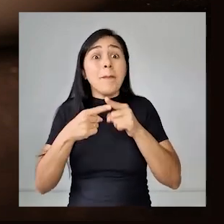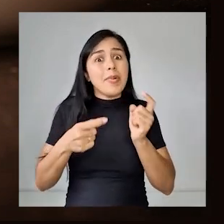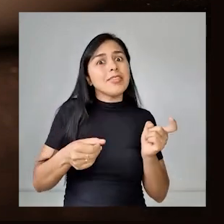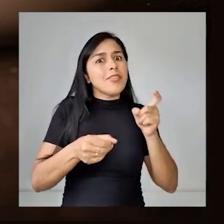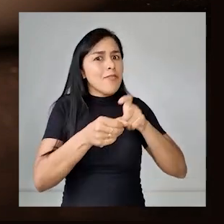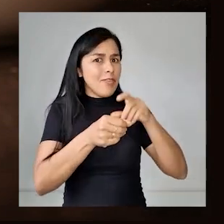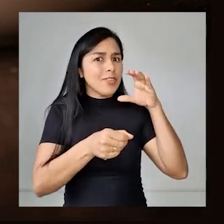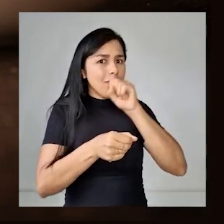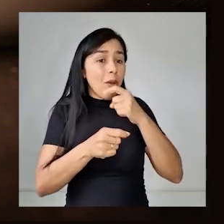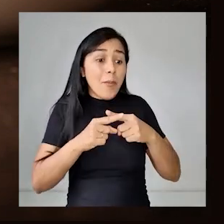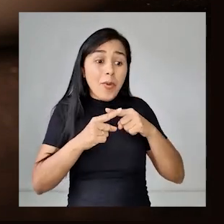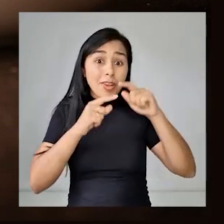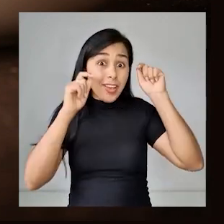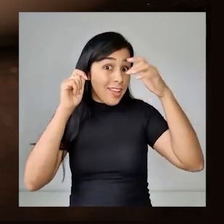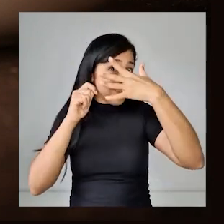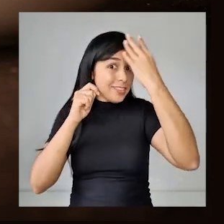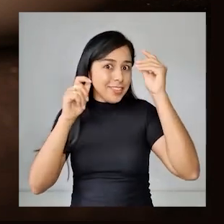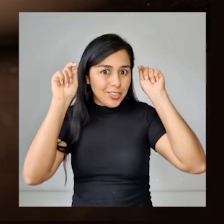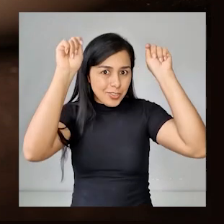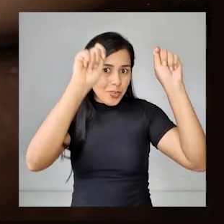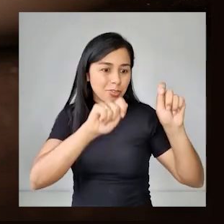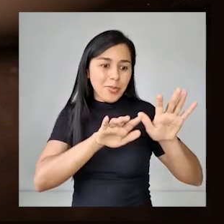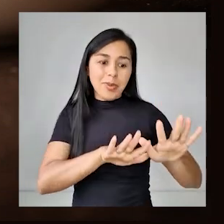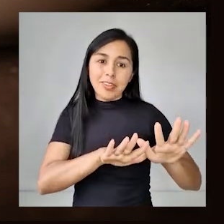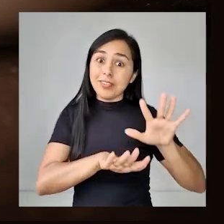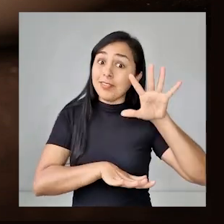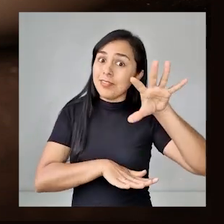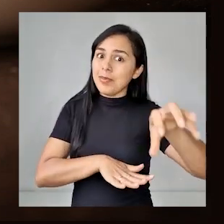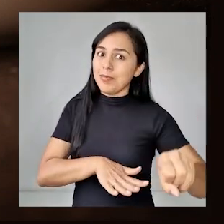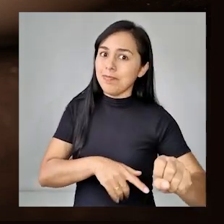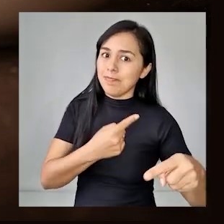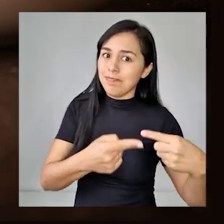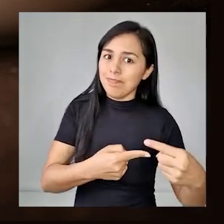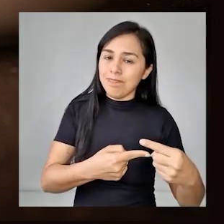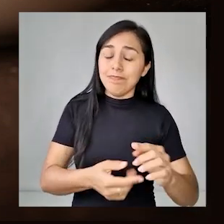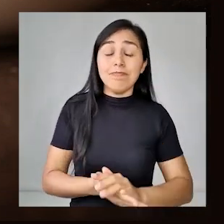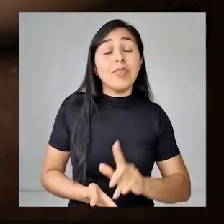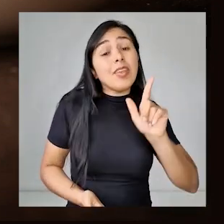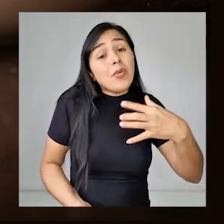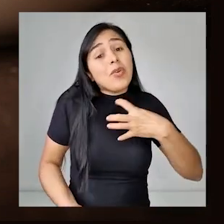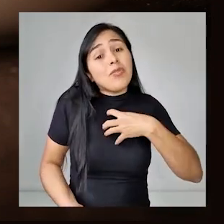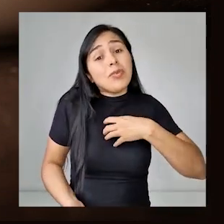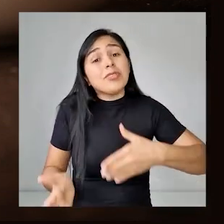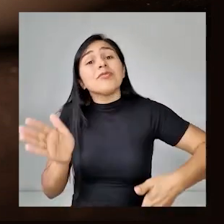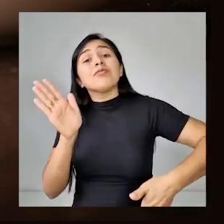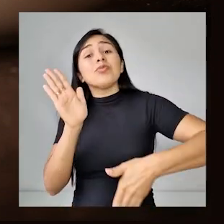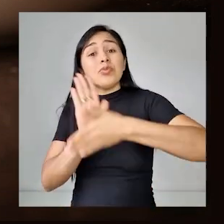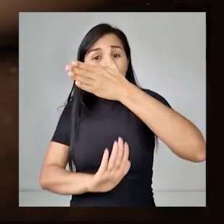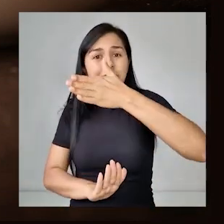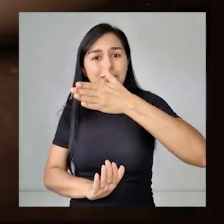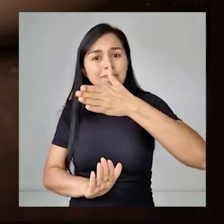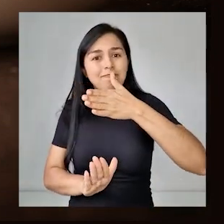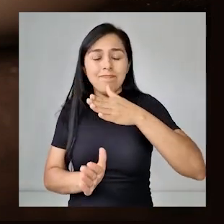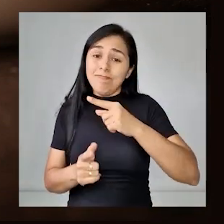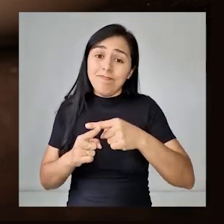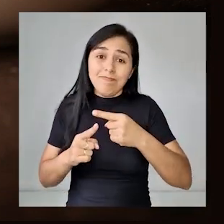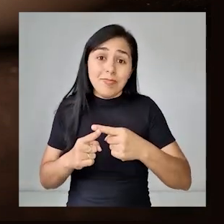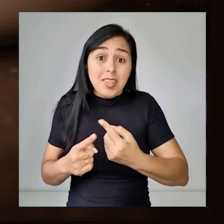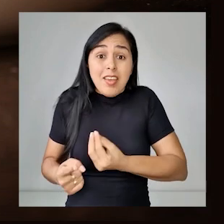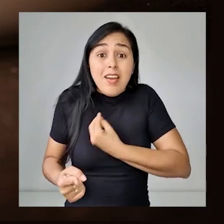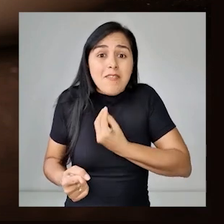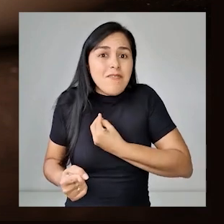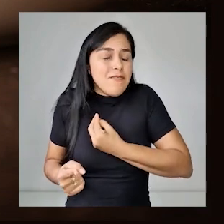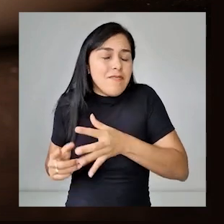logo. O chapéu dele está aí. Ah, fujamos assim, sem drama, sem tristeza. Fujamos assim. A vida é